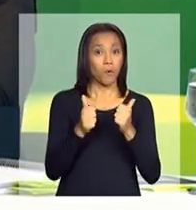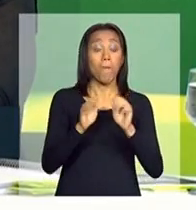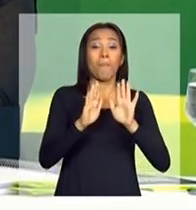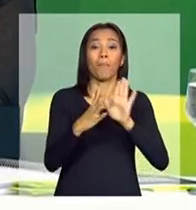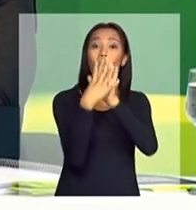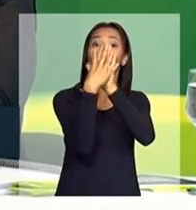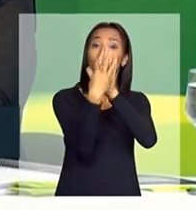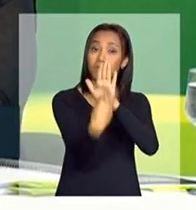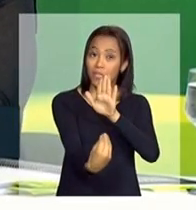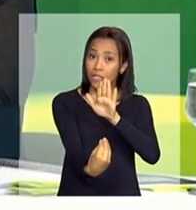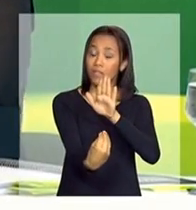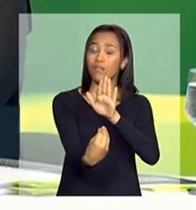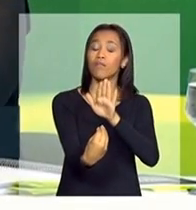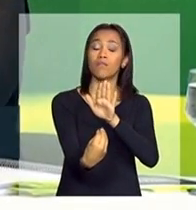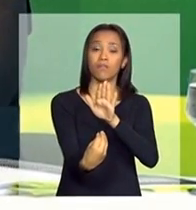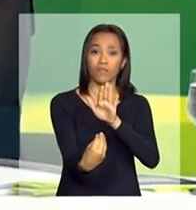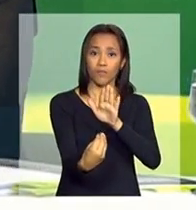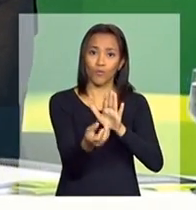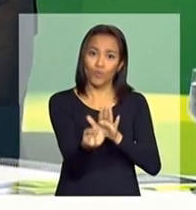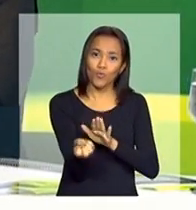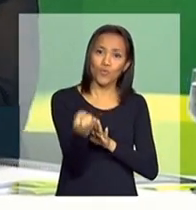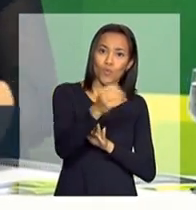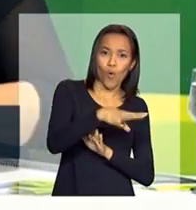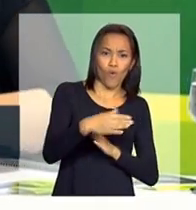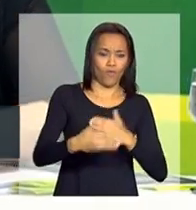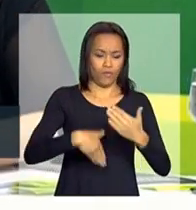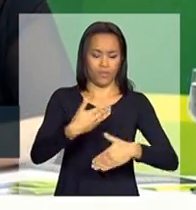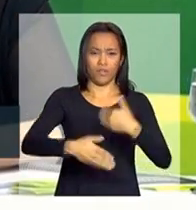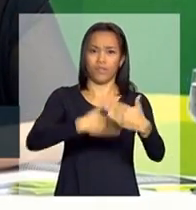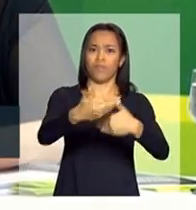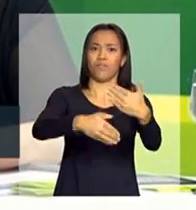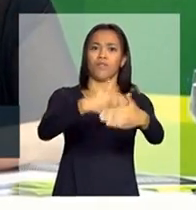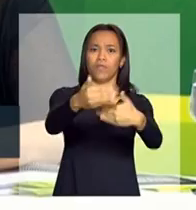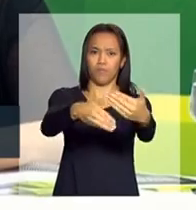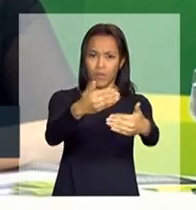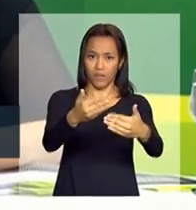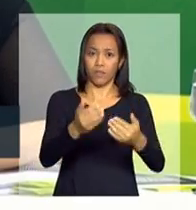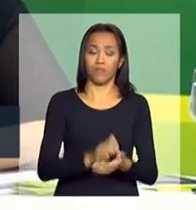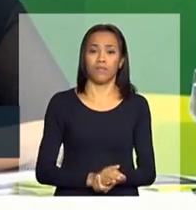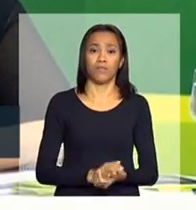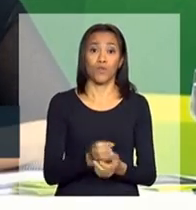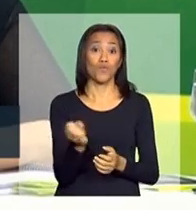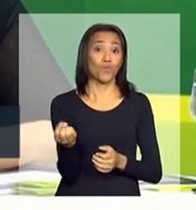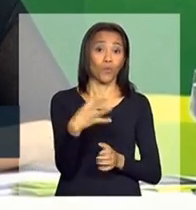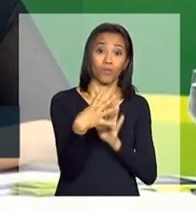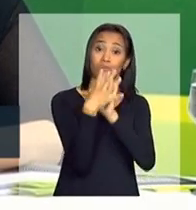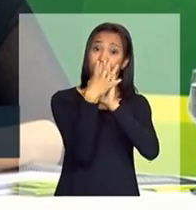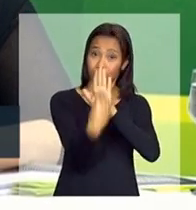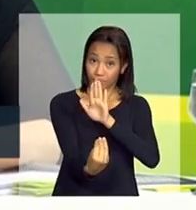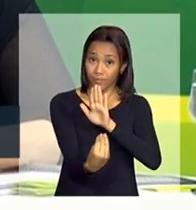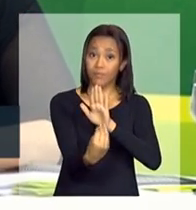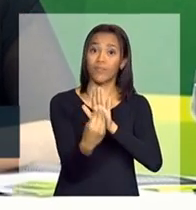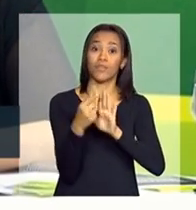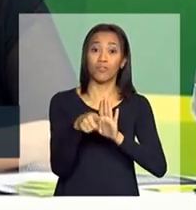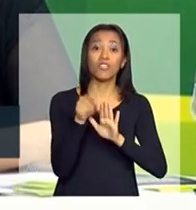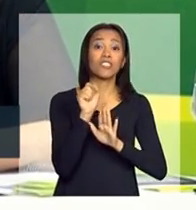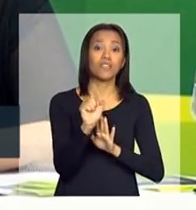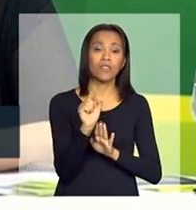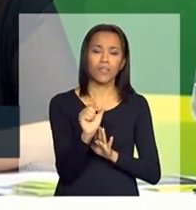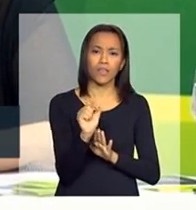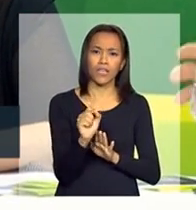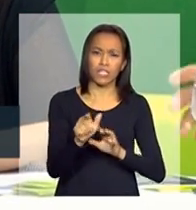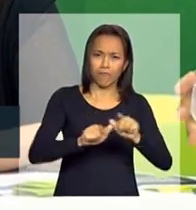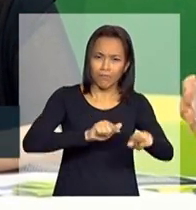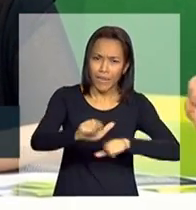modelo de um novo desenvolvimento inclusivo como novo paradigma de um desenho